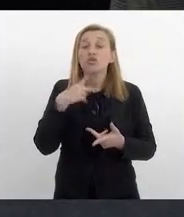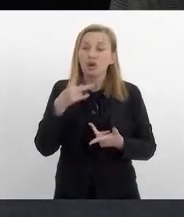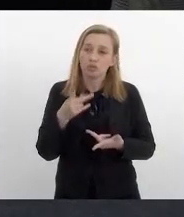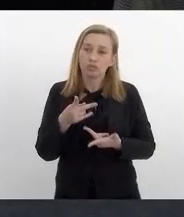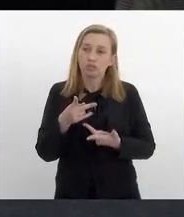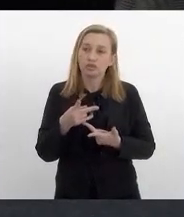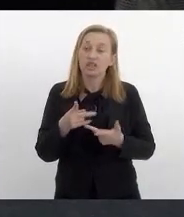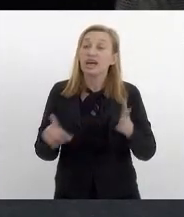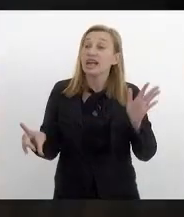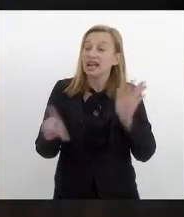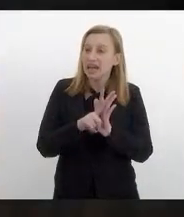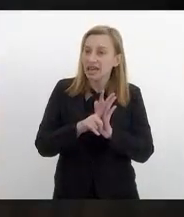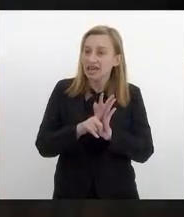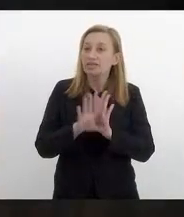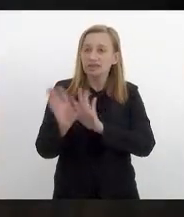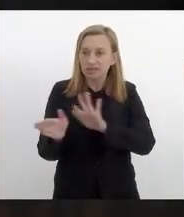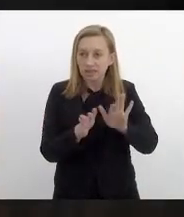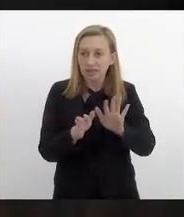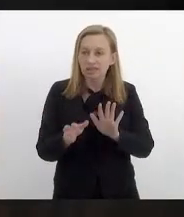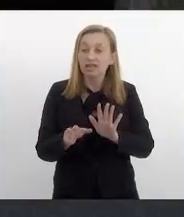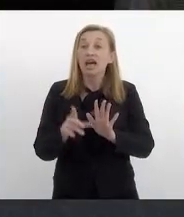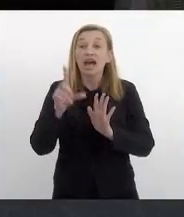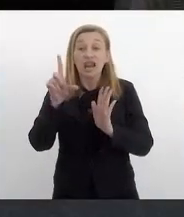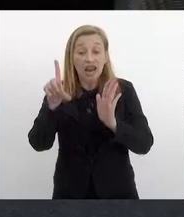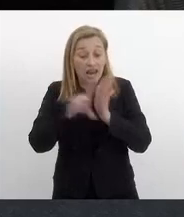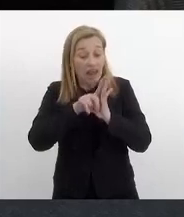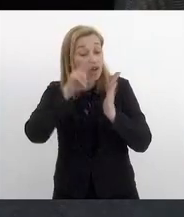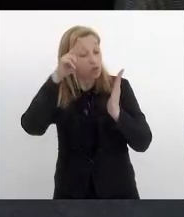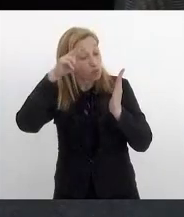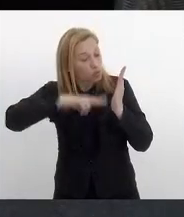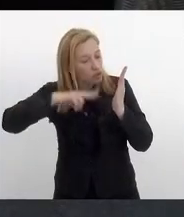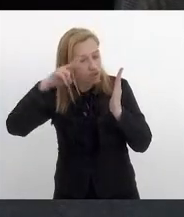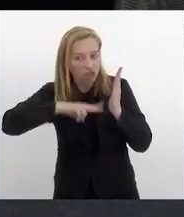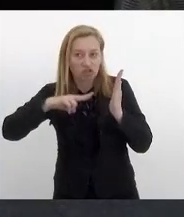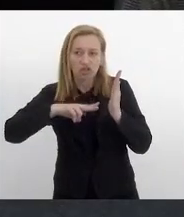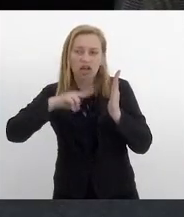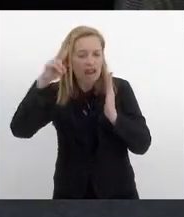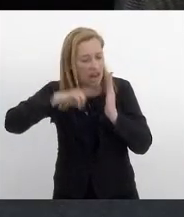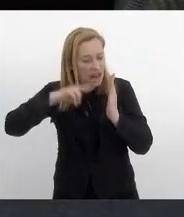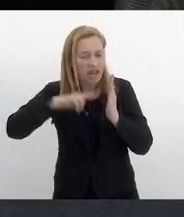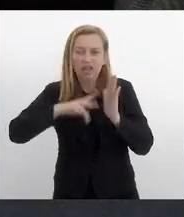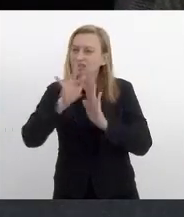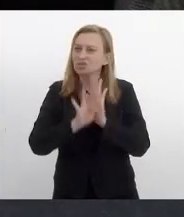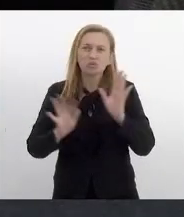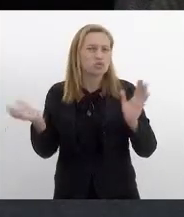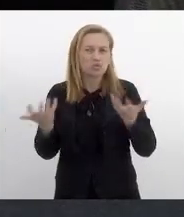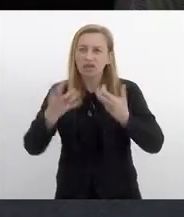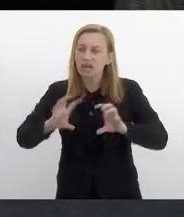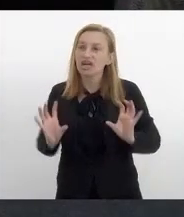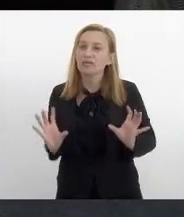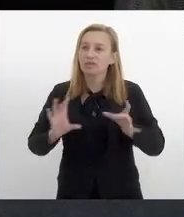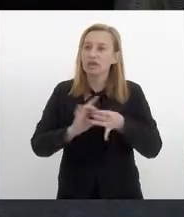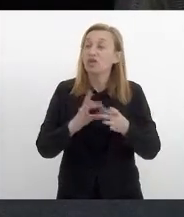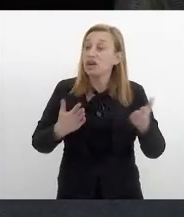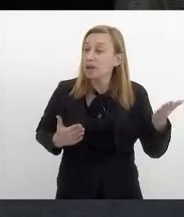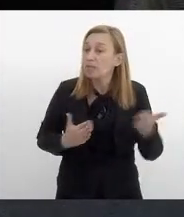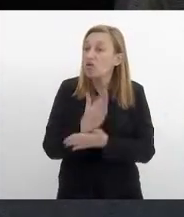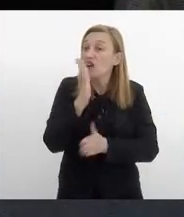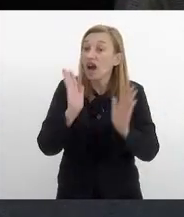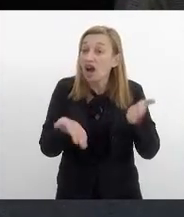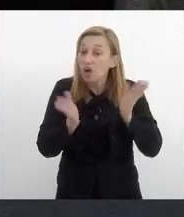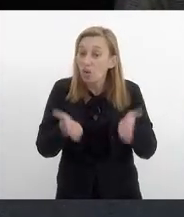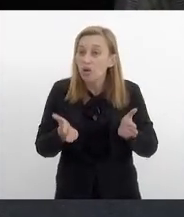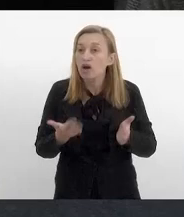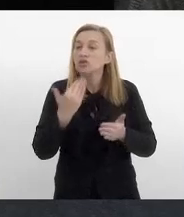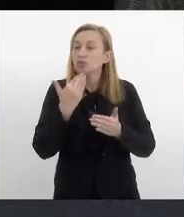seguinte, leiam... É porque tem emendas assim? Leiam um texto, leiam... Não, eu não quero emendar, eu queria que você aprovasse agora. Aí então, o